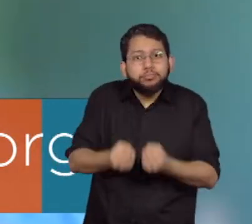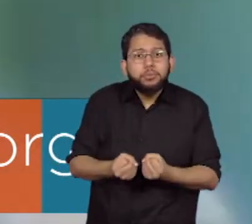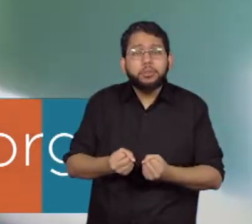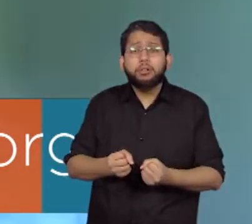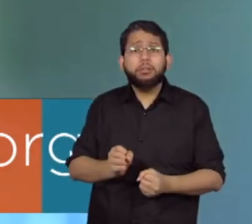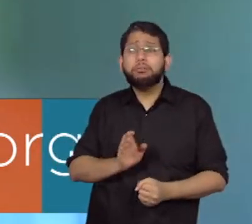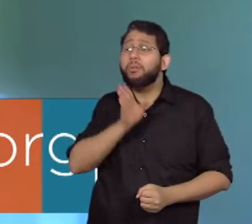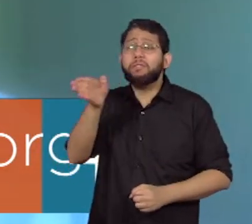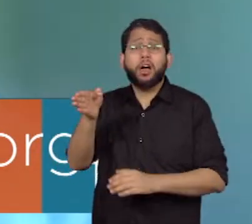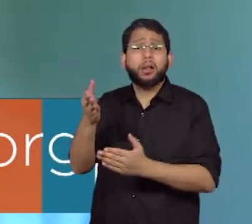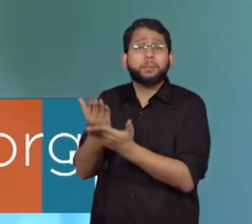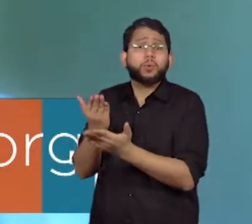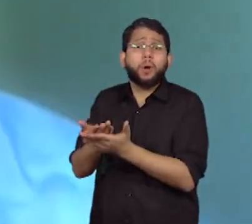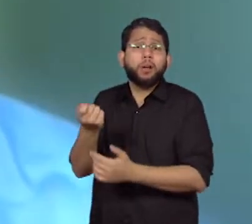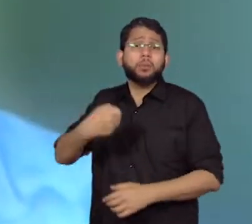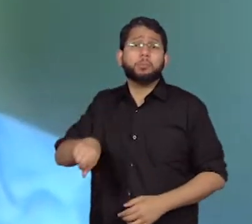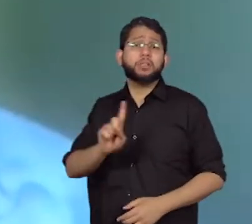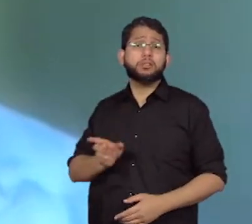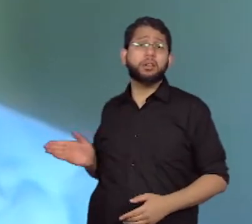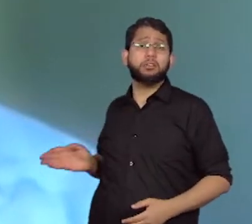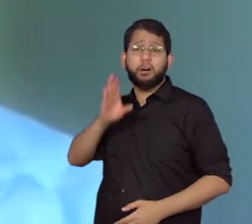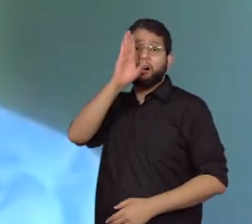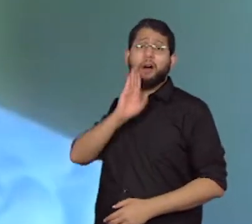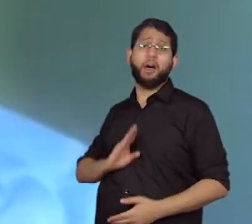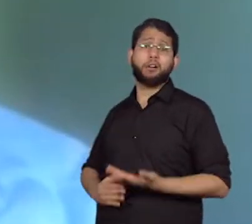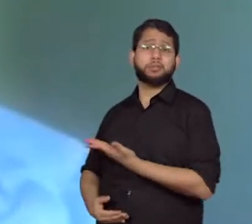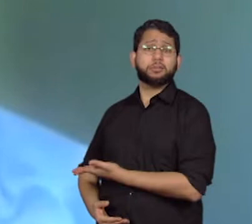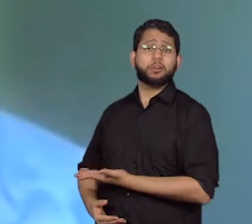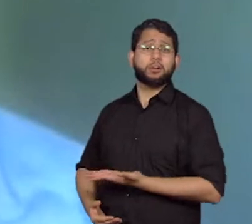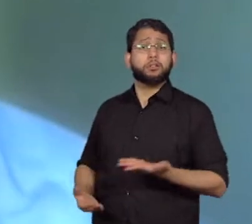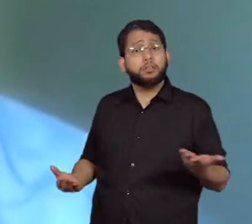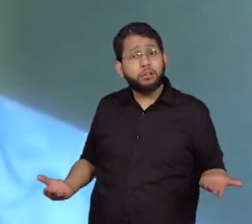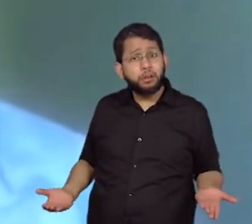escola tradicional. Em uma caixa de texto laranja, o link